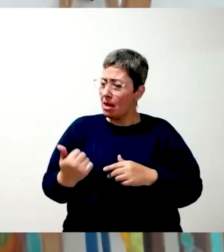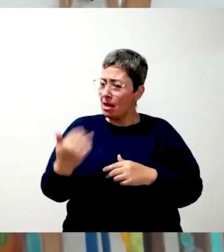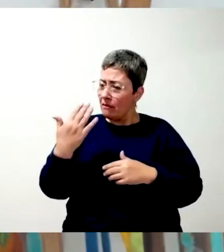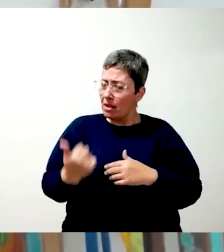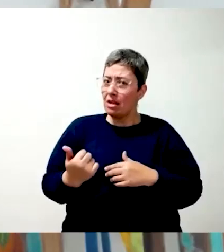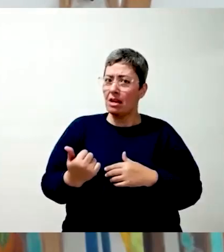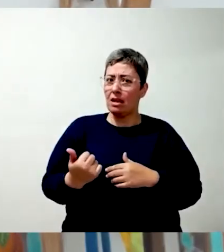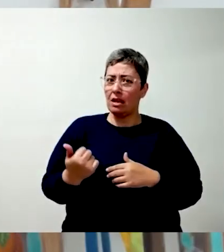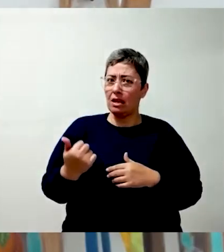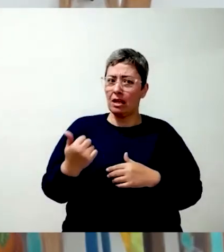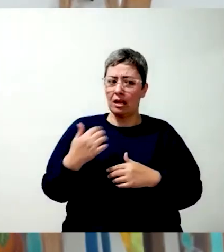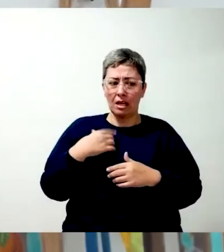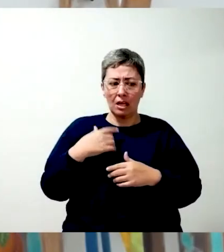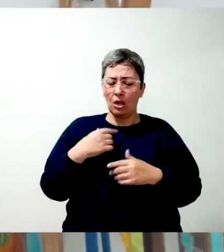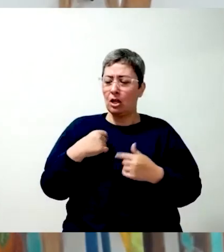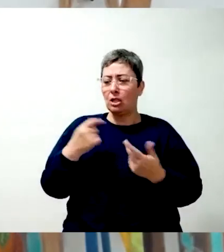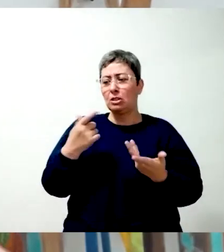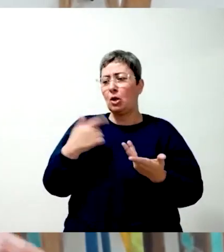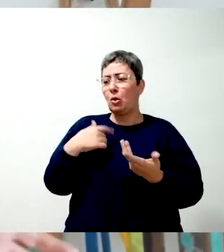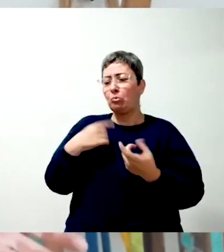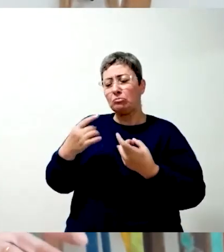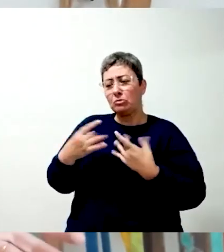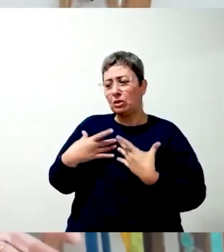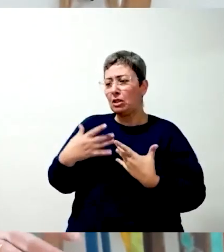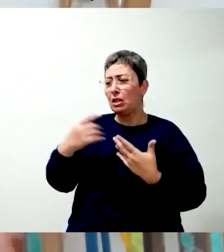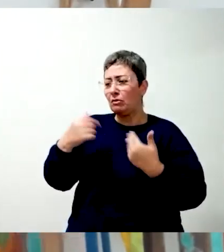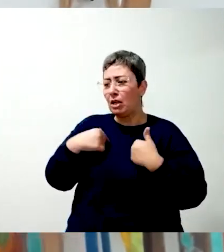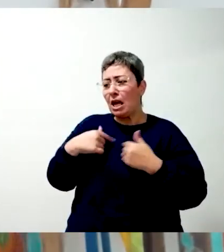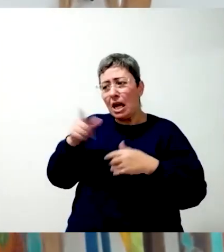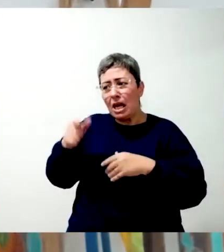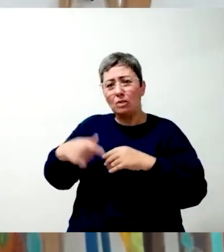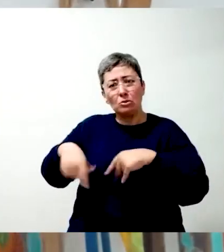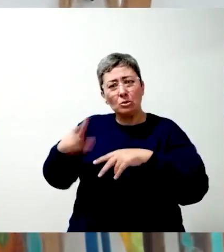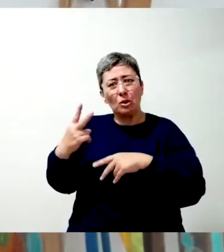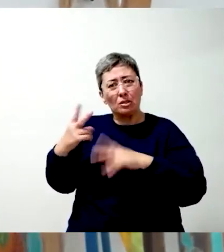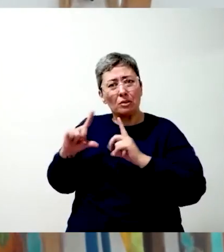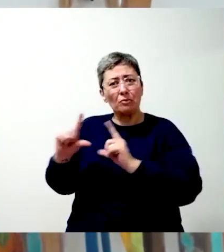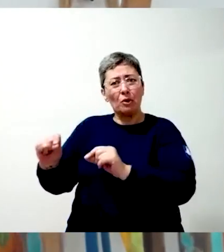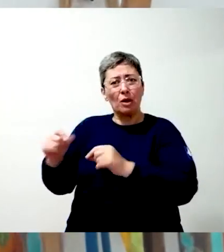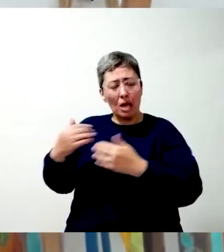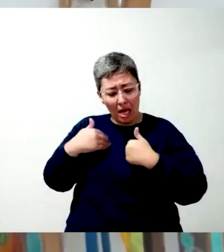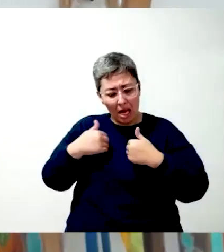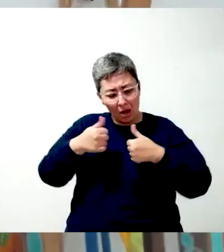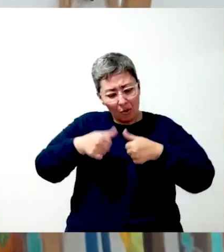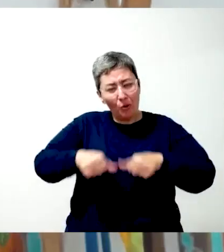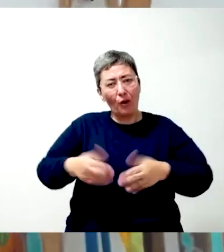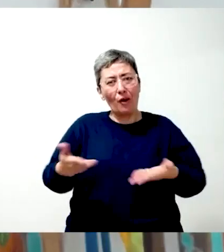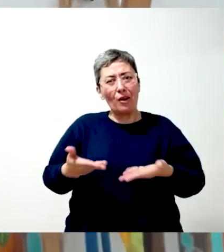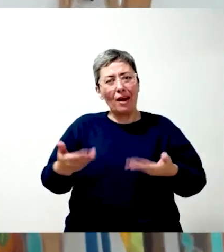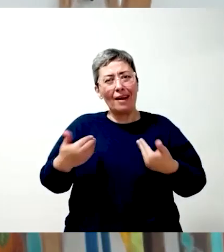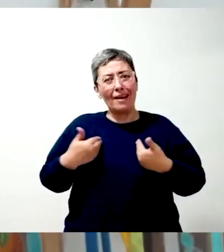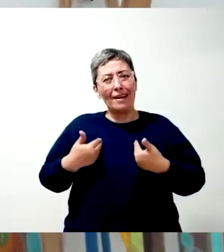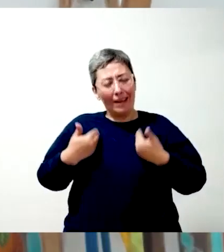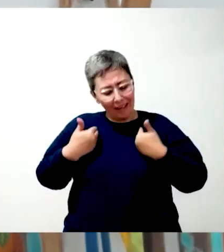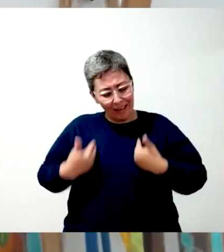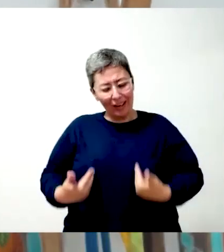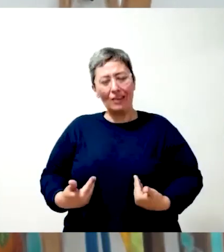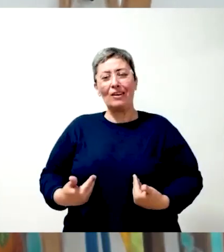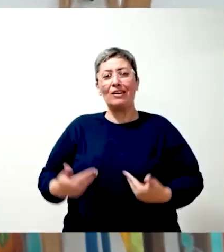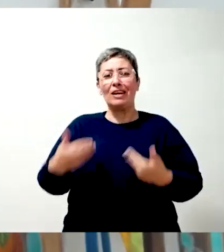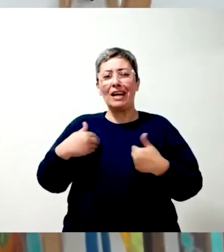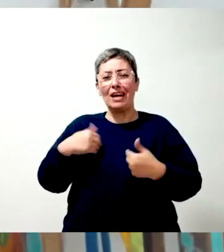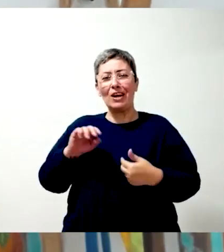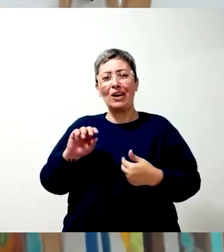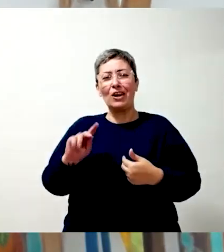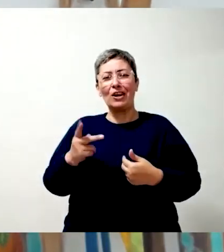Juanito. No se olvide de mí, Juanito, ellos se fueron. Yo estoy aquí.